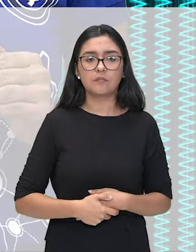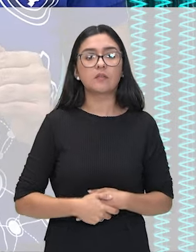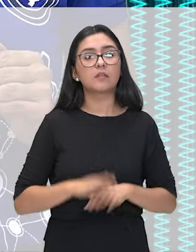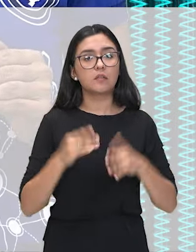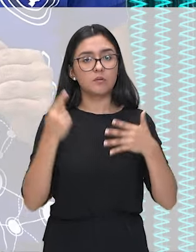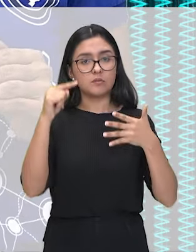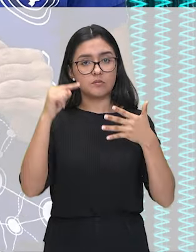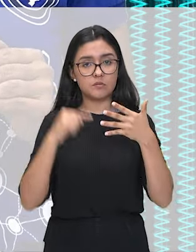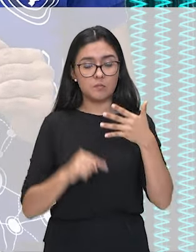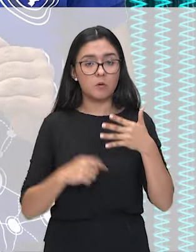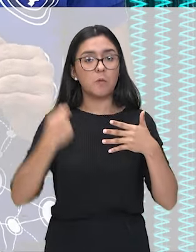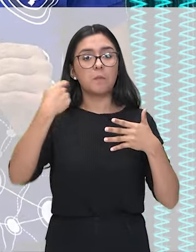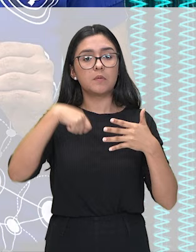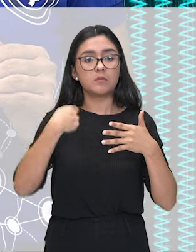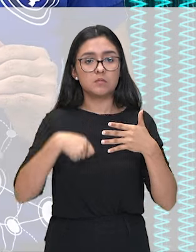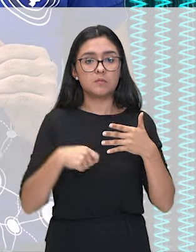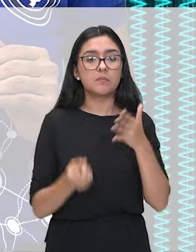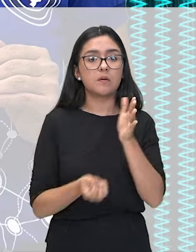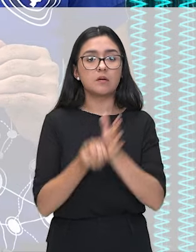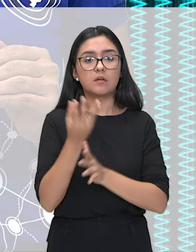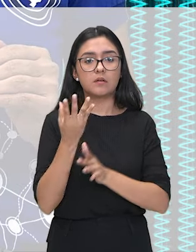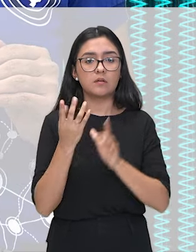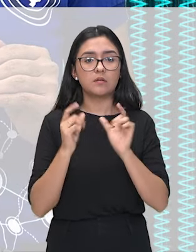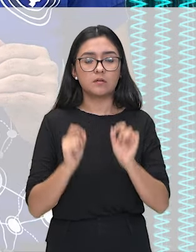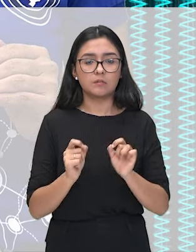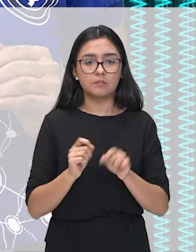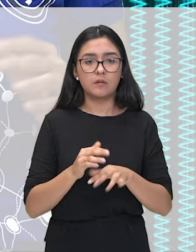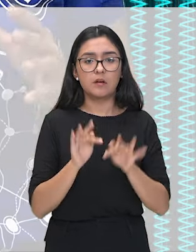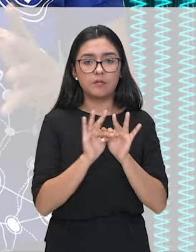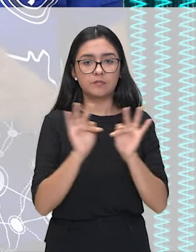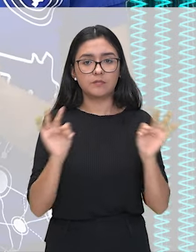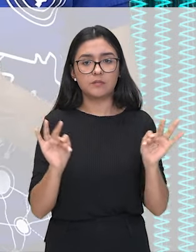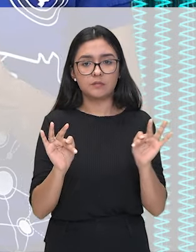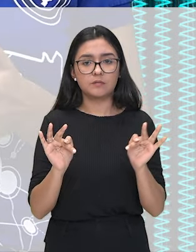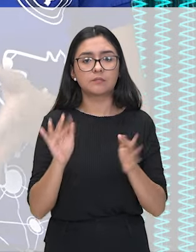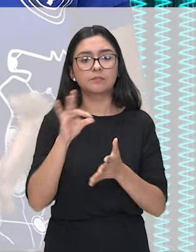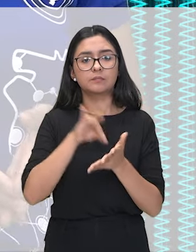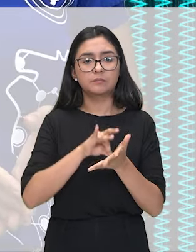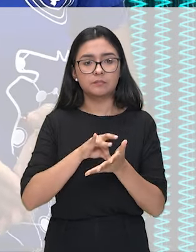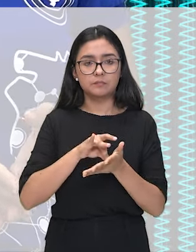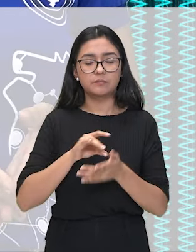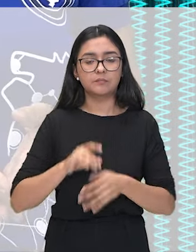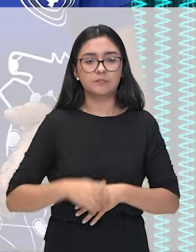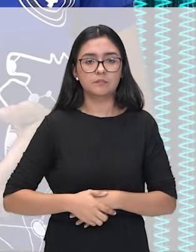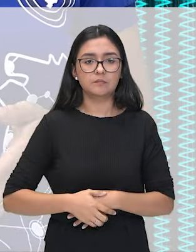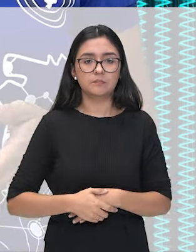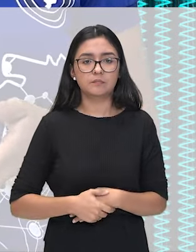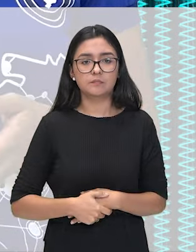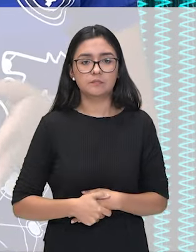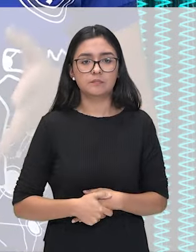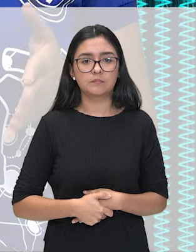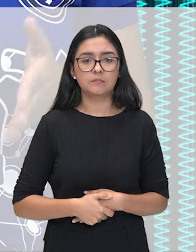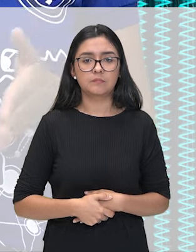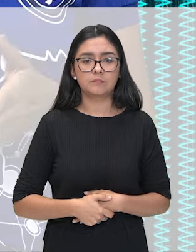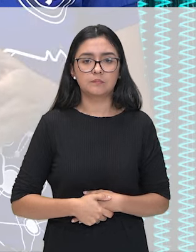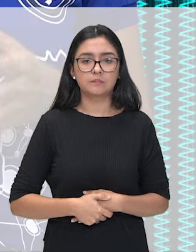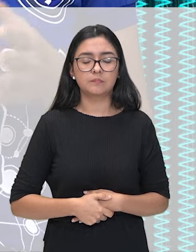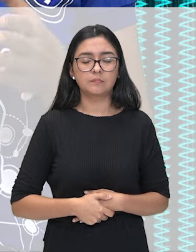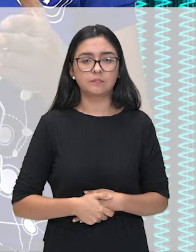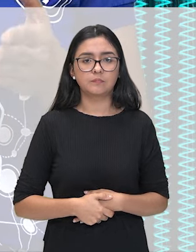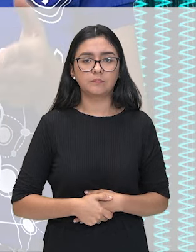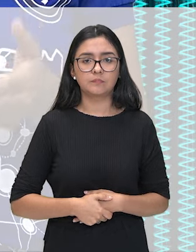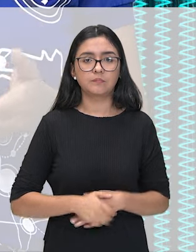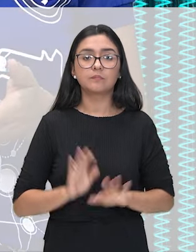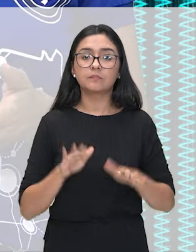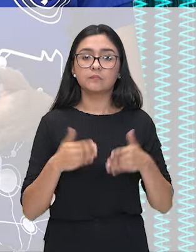elementos que eu preciso para formar a forma afirmativa do past continuous bem